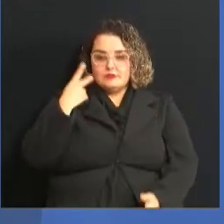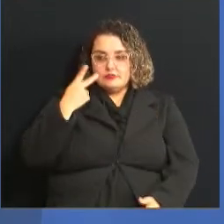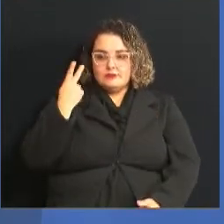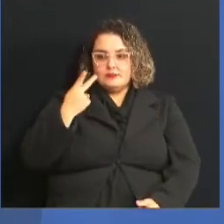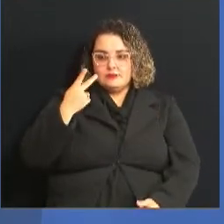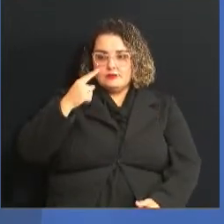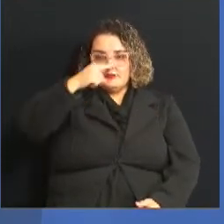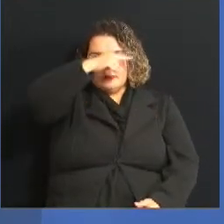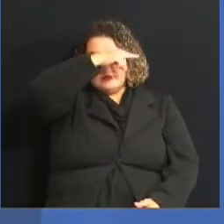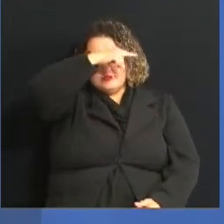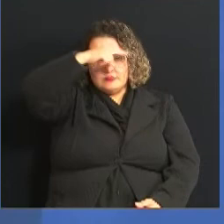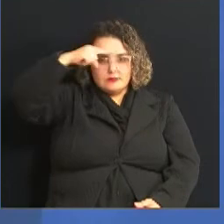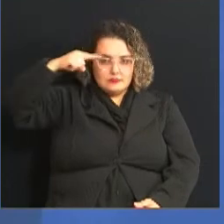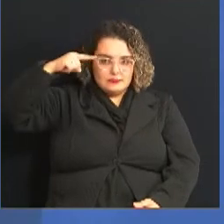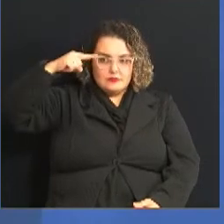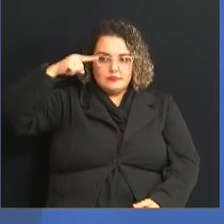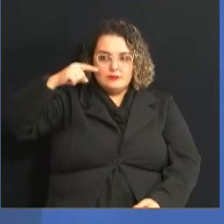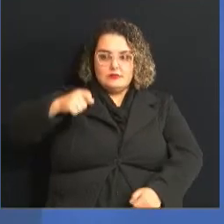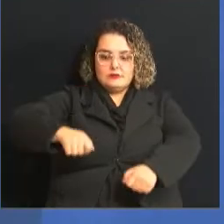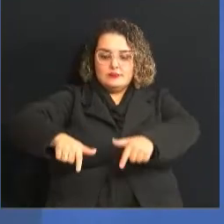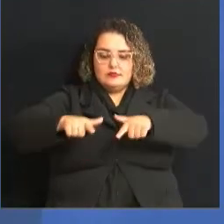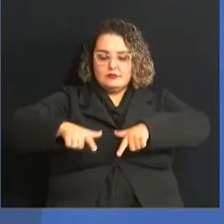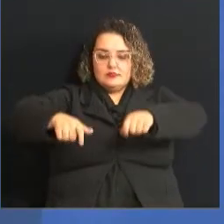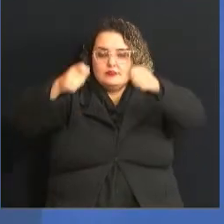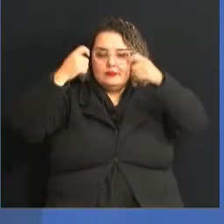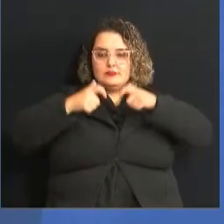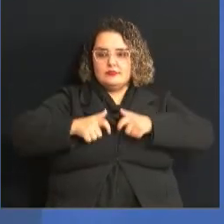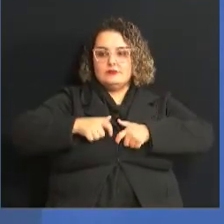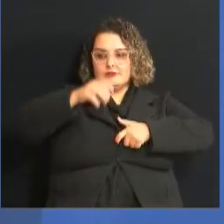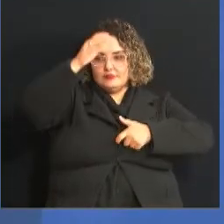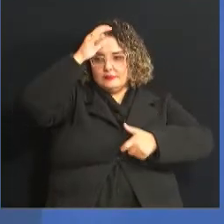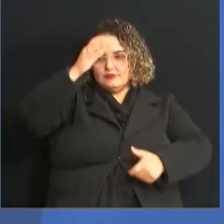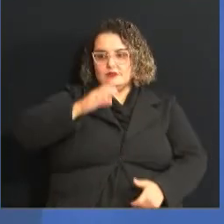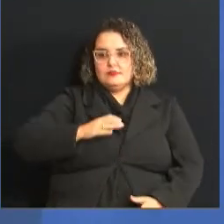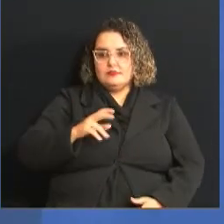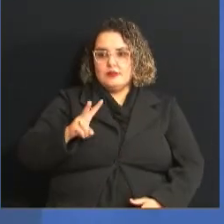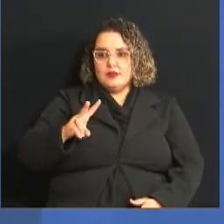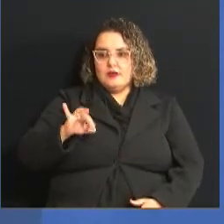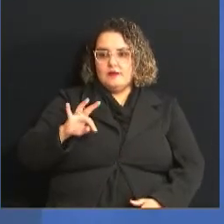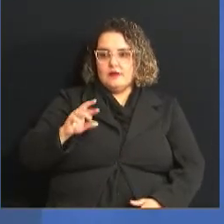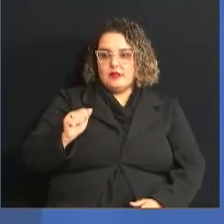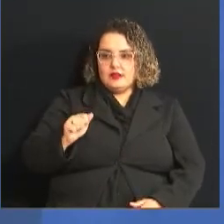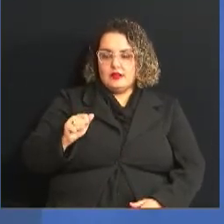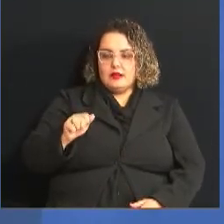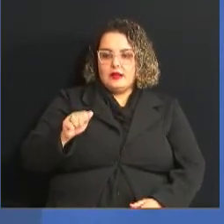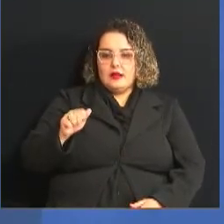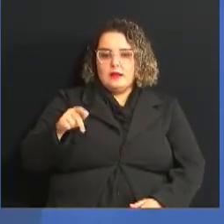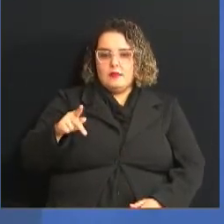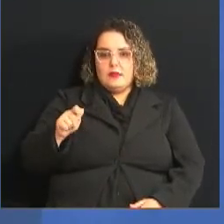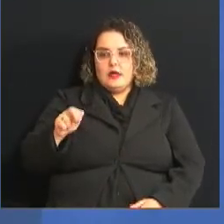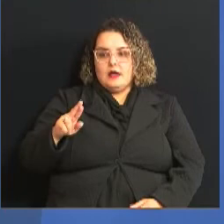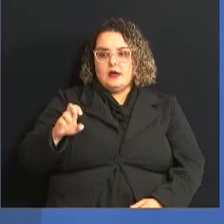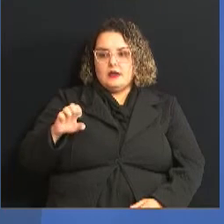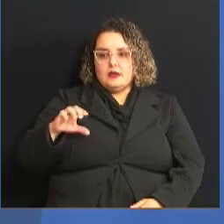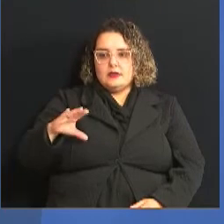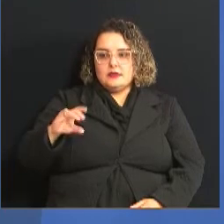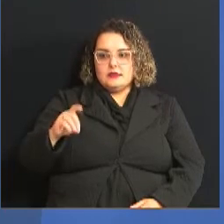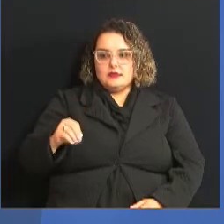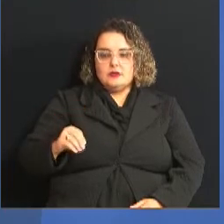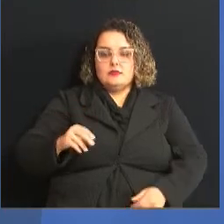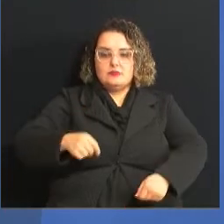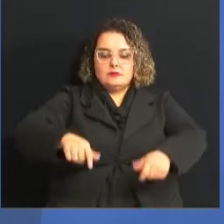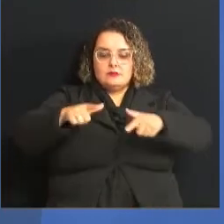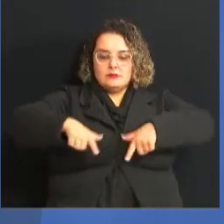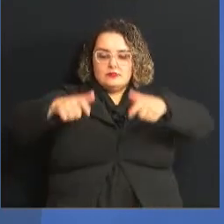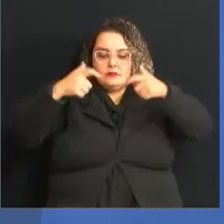Otto Alejandro, do título de cidadã campineira a Vita Aparecida Godoy Silva e o diploma de mérito médico